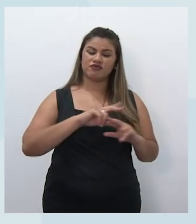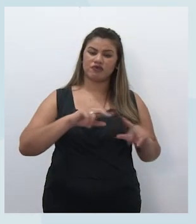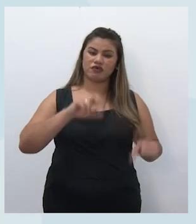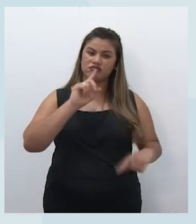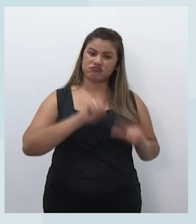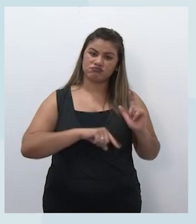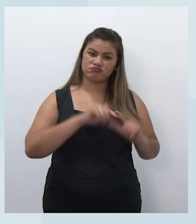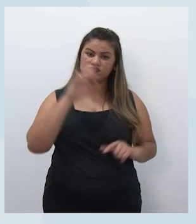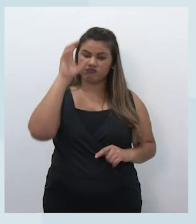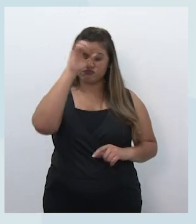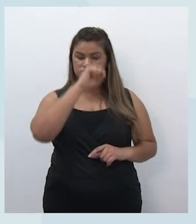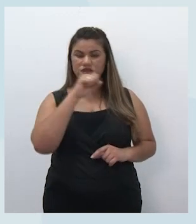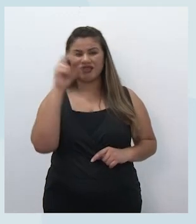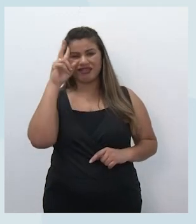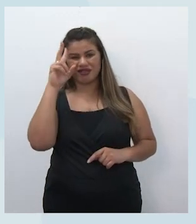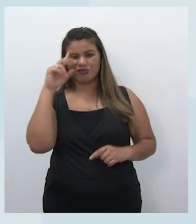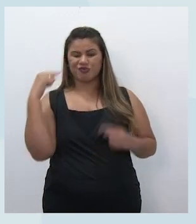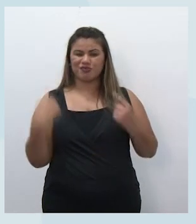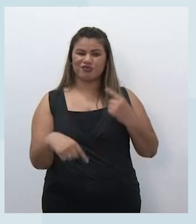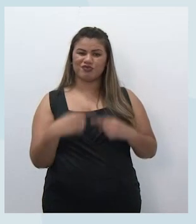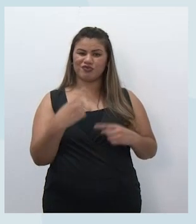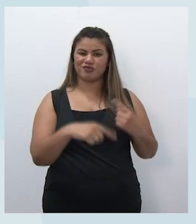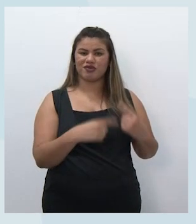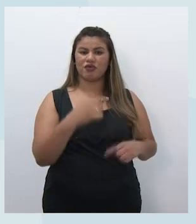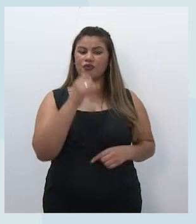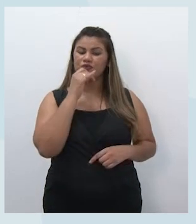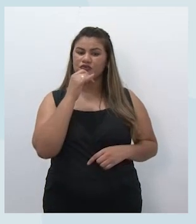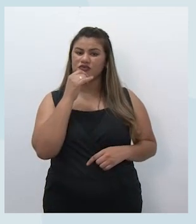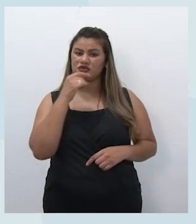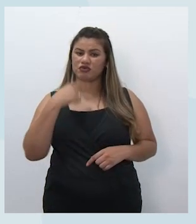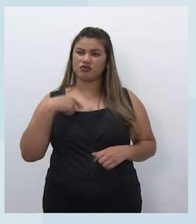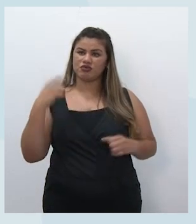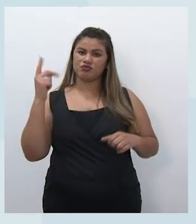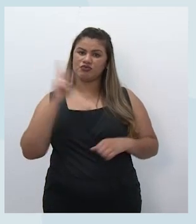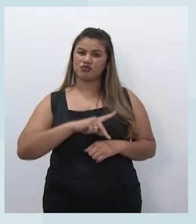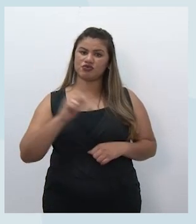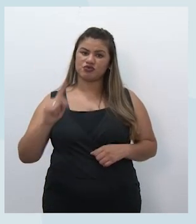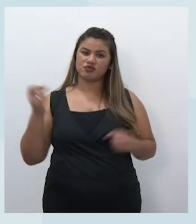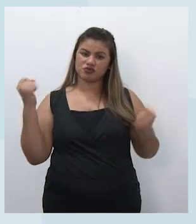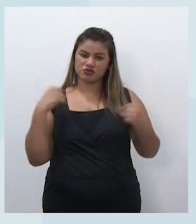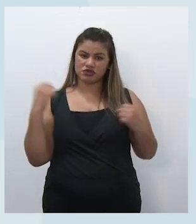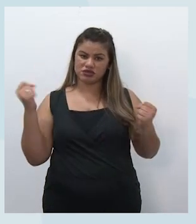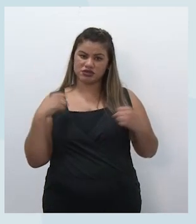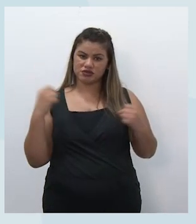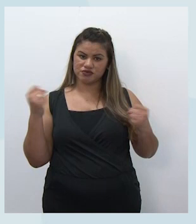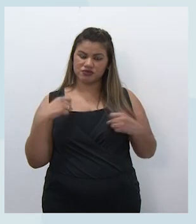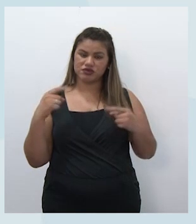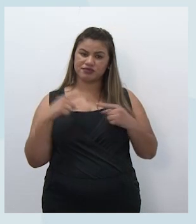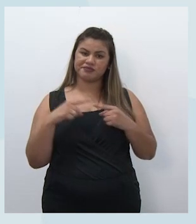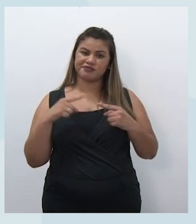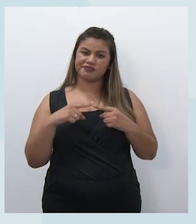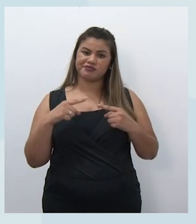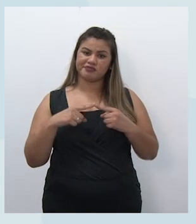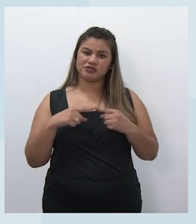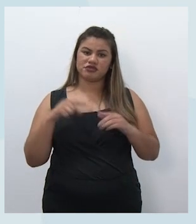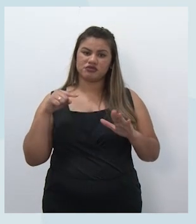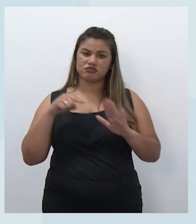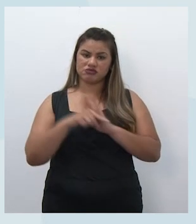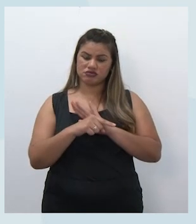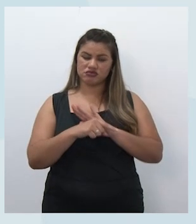seja, lembrando daquela nossa discussão. Ah, eu sou professor de educação física, eu tenho que trabalhar com essa questão norteadora e com essa